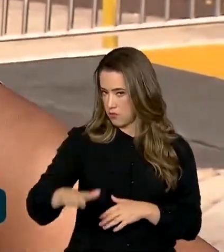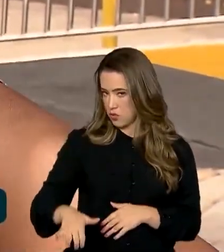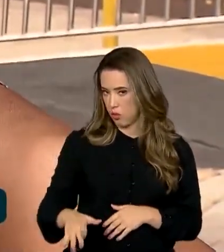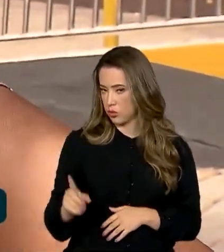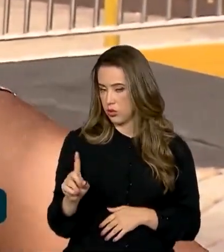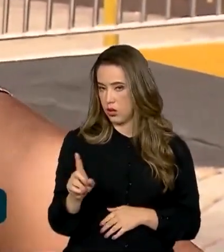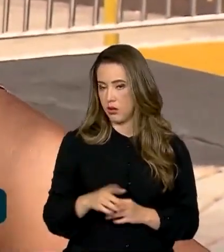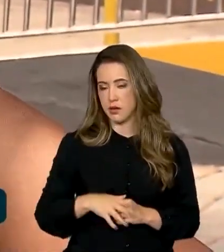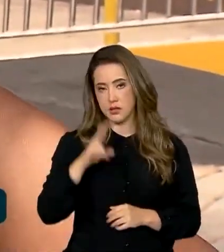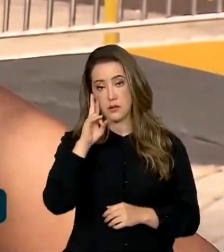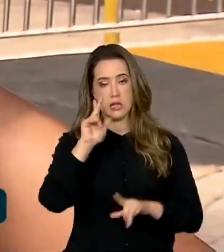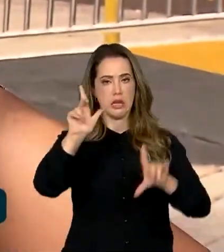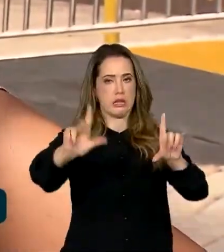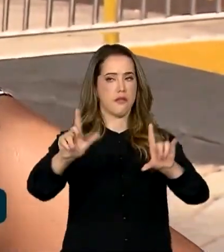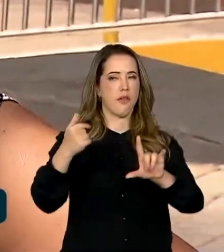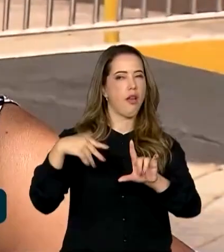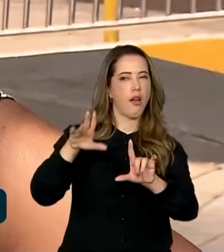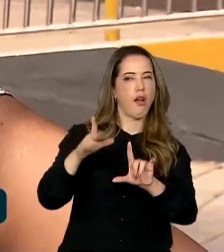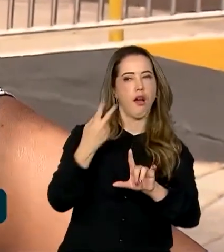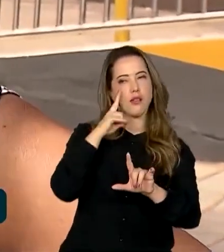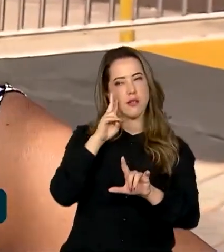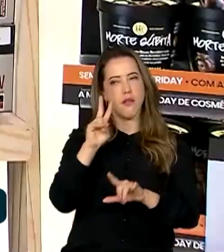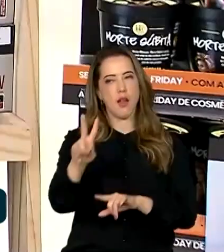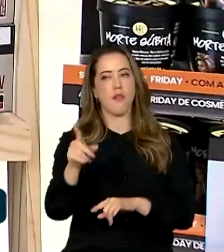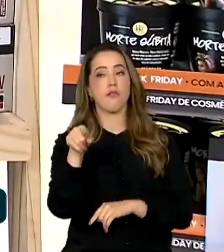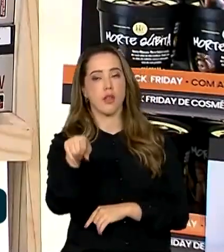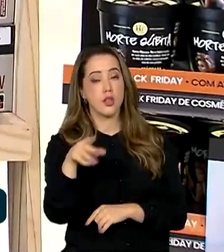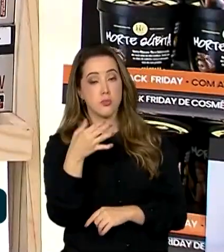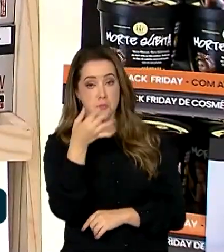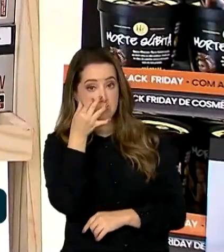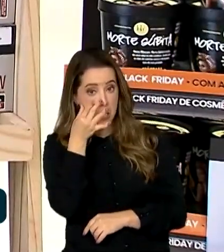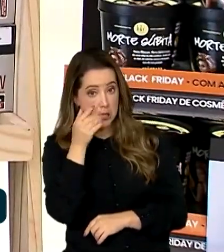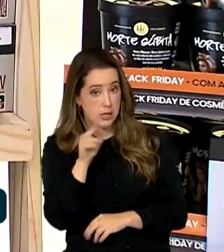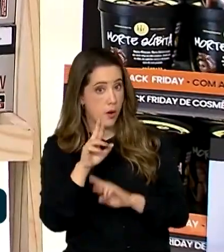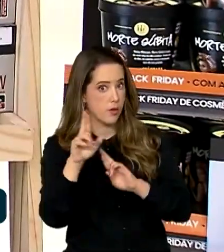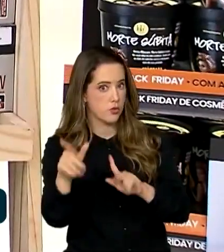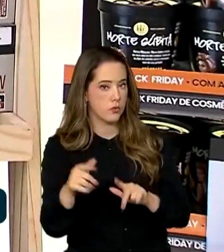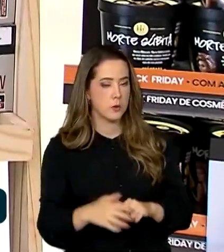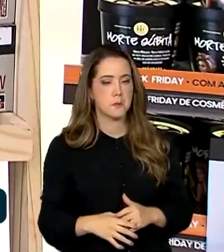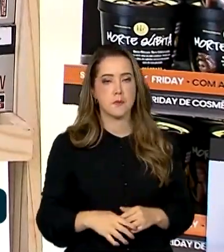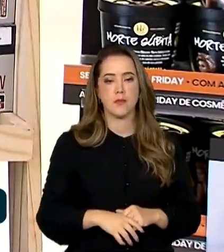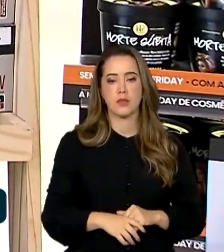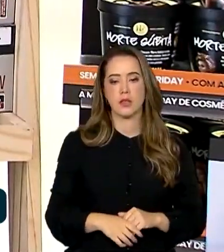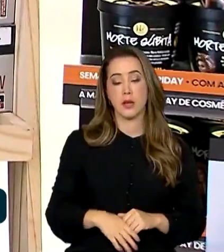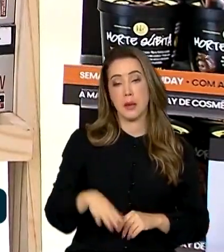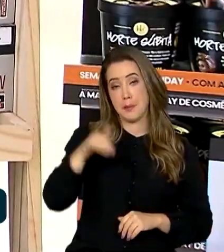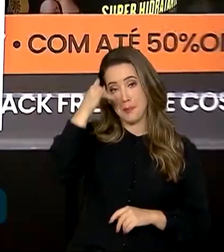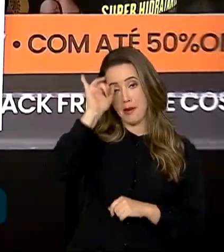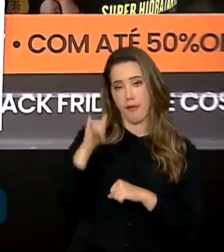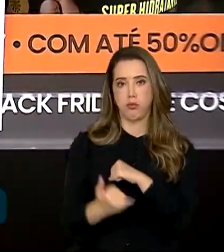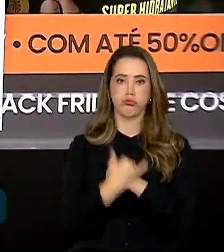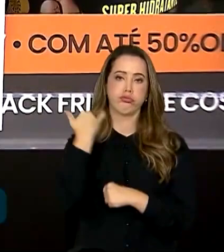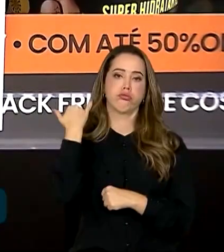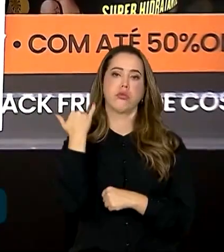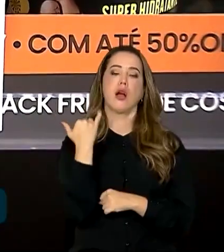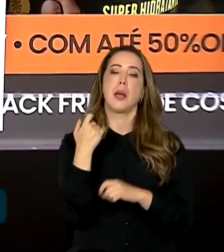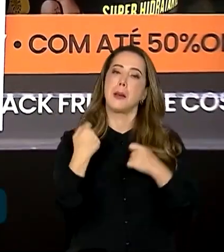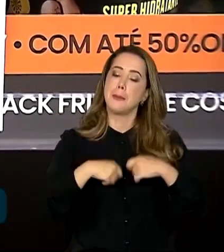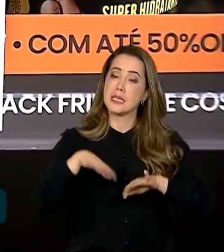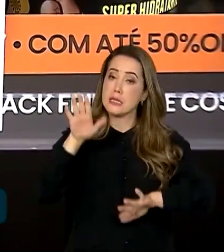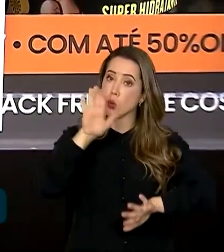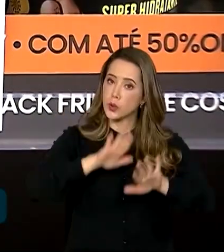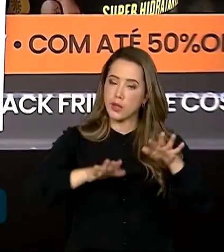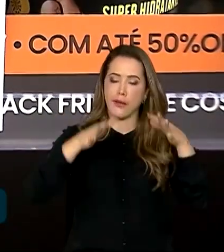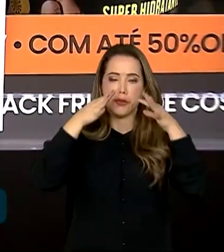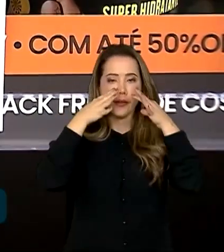eles falam na televisão, quando a gente vai lá, é a cor totalmente diferente. Pois é, para não cair numa furada na Black Friday, é preciso ficar